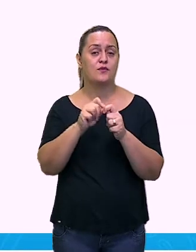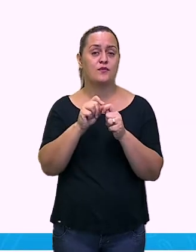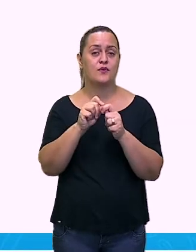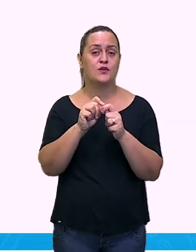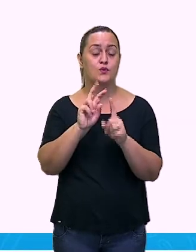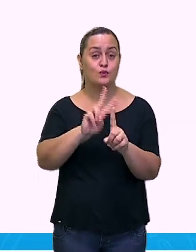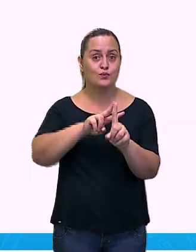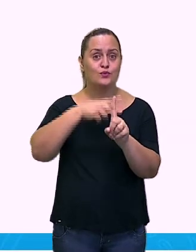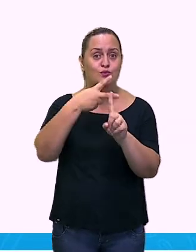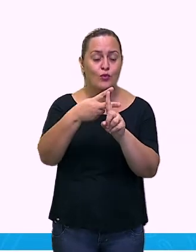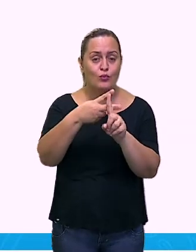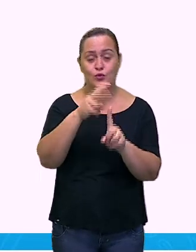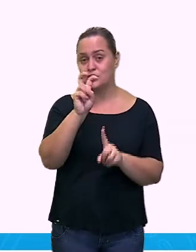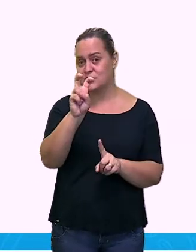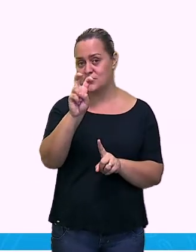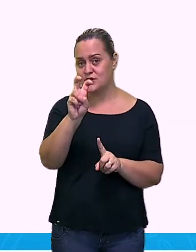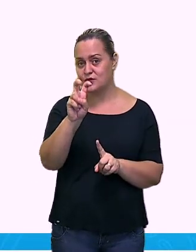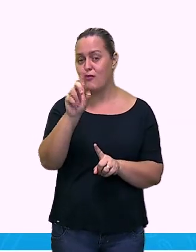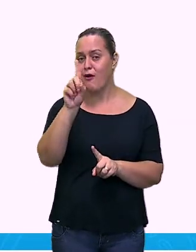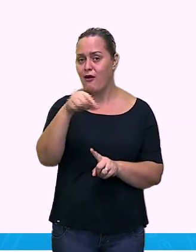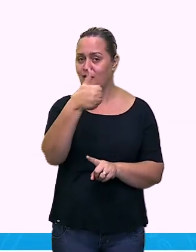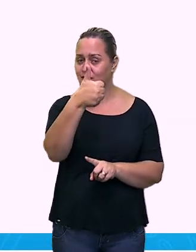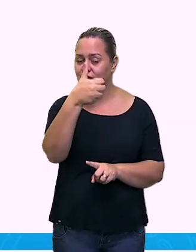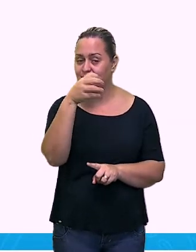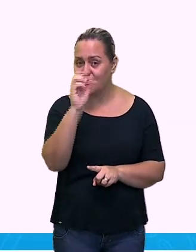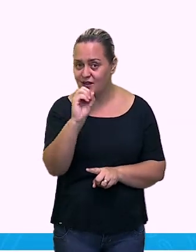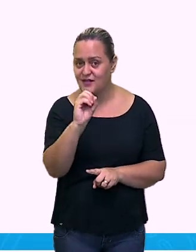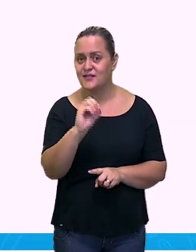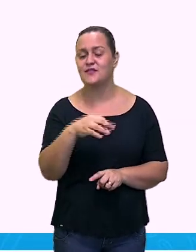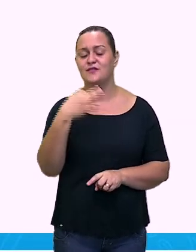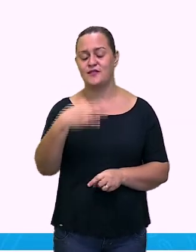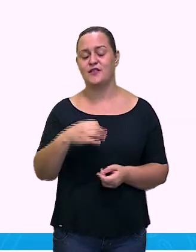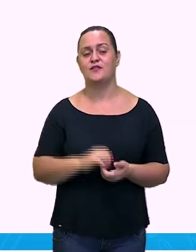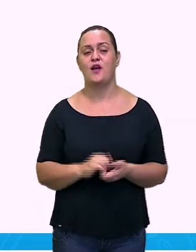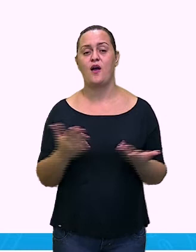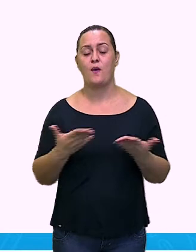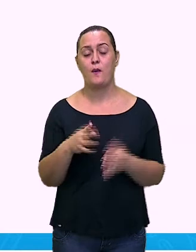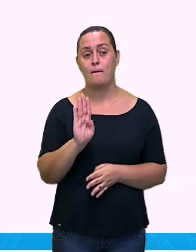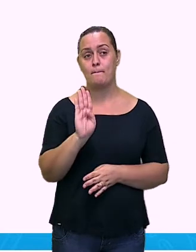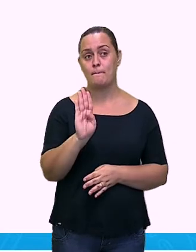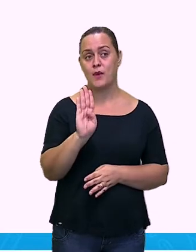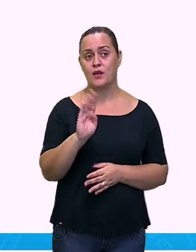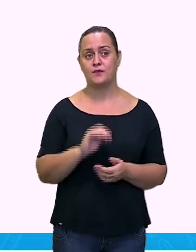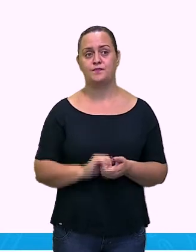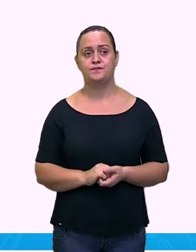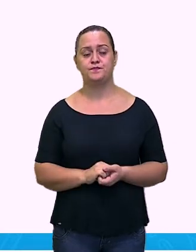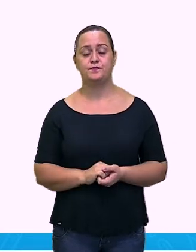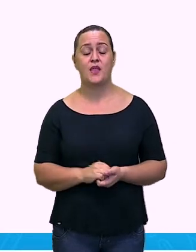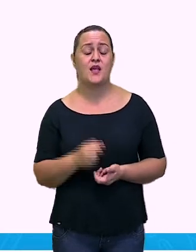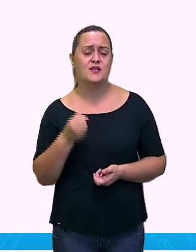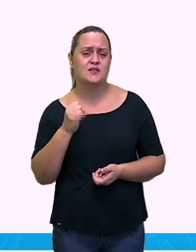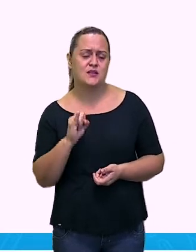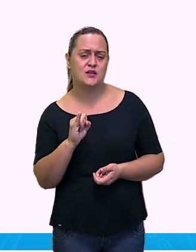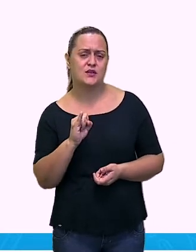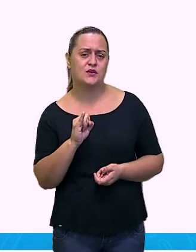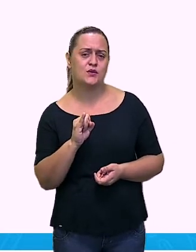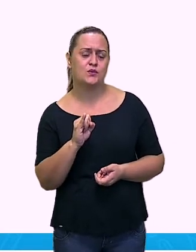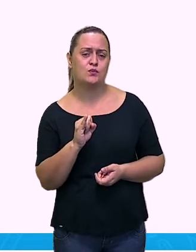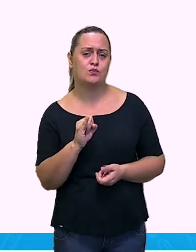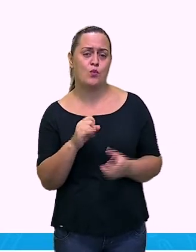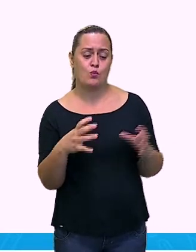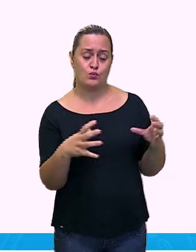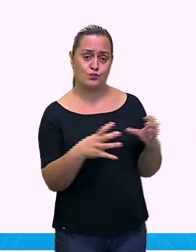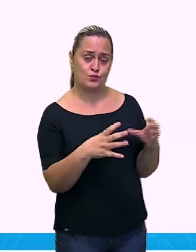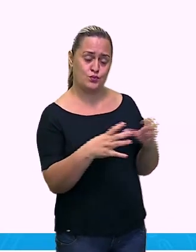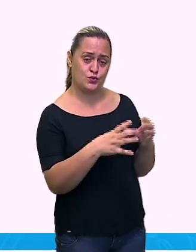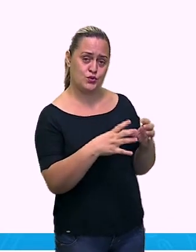tacas com artilheiro aí hein Agora Uber a letra b o símbolo de Cascão tem